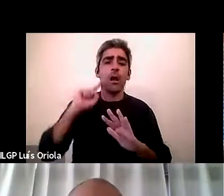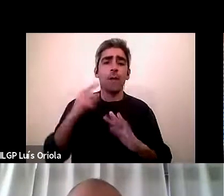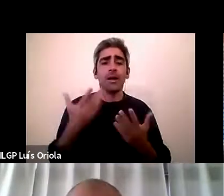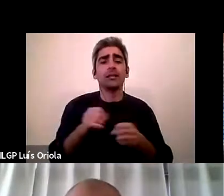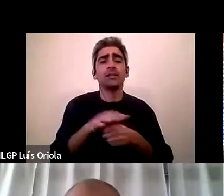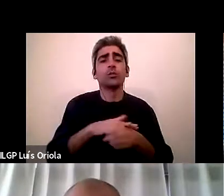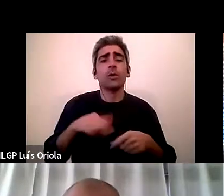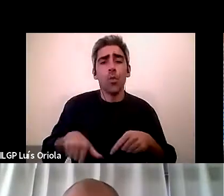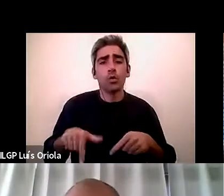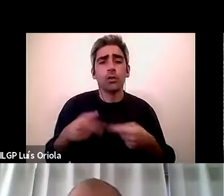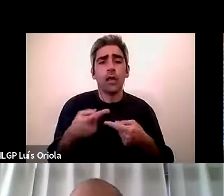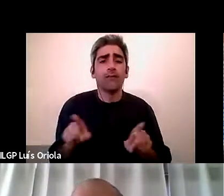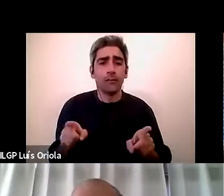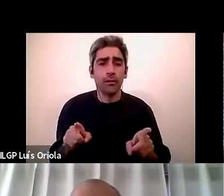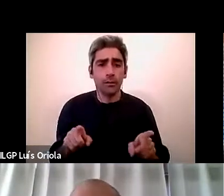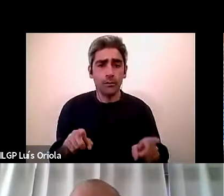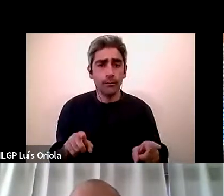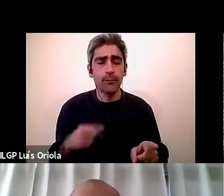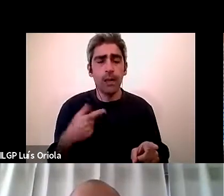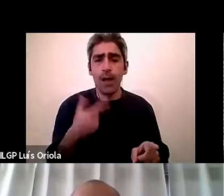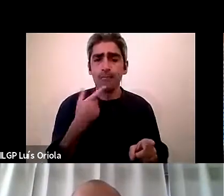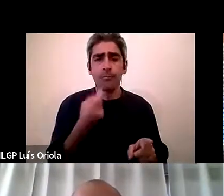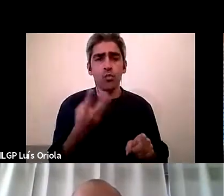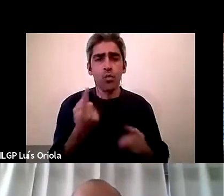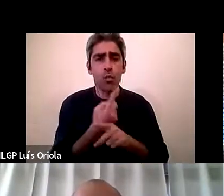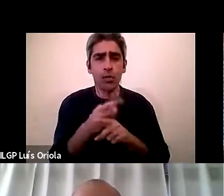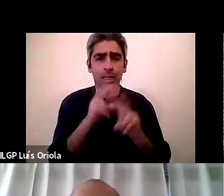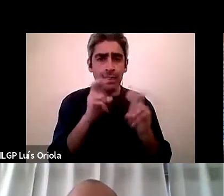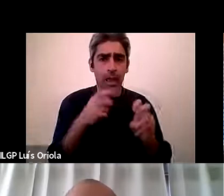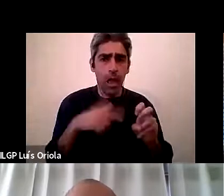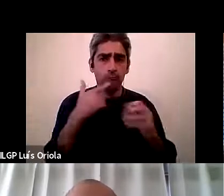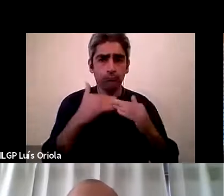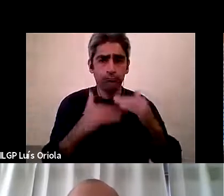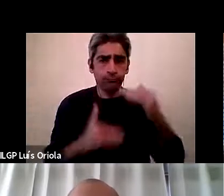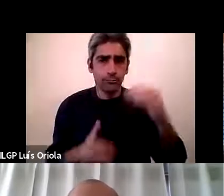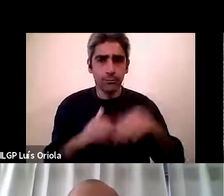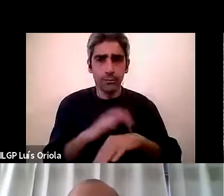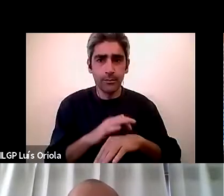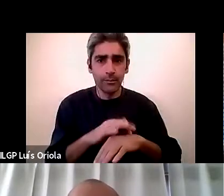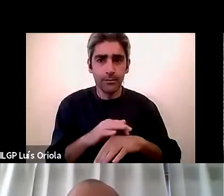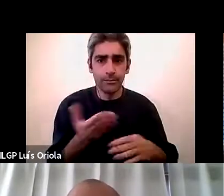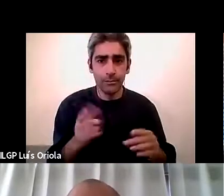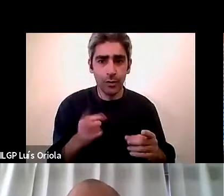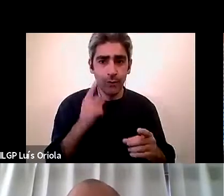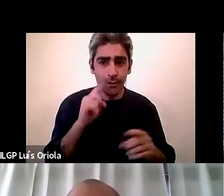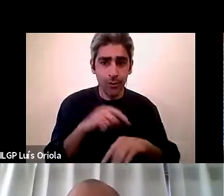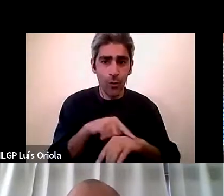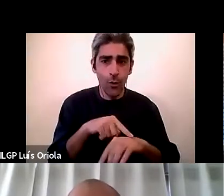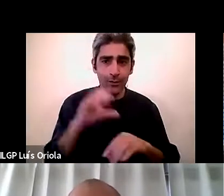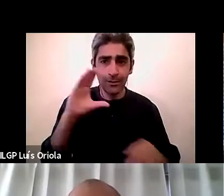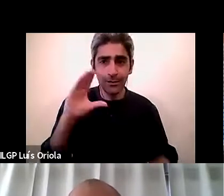diferente. Há muito para se dizer sobre este tema, mas o tempo penso que foge, não é? Já estou a olhar para a